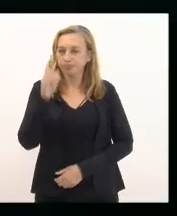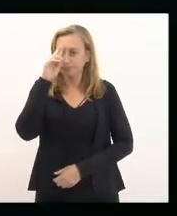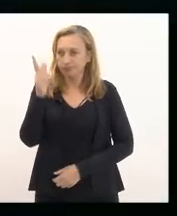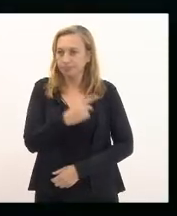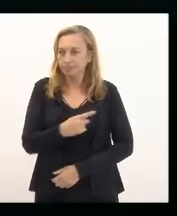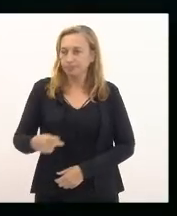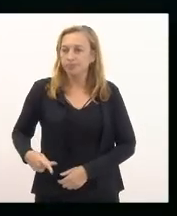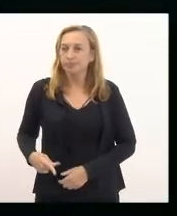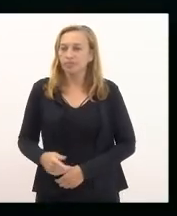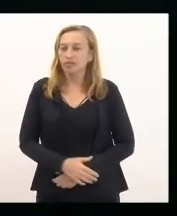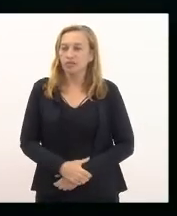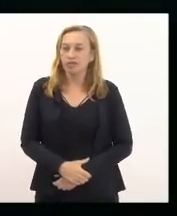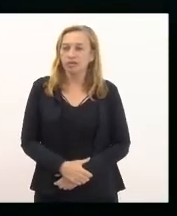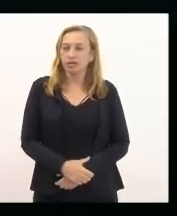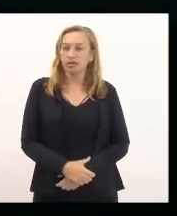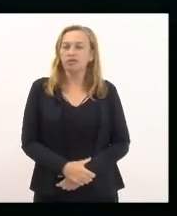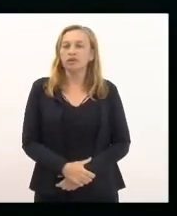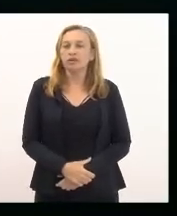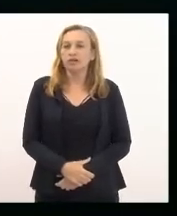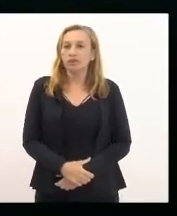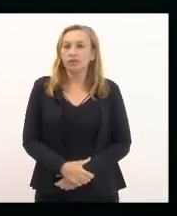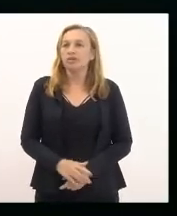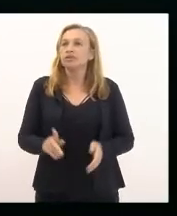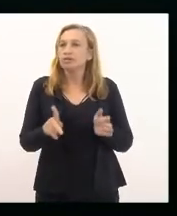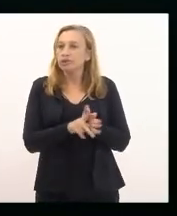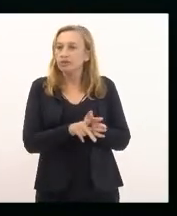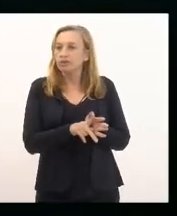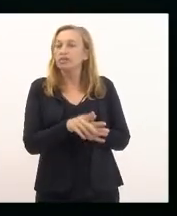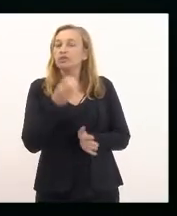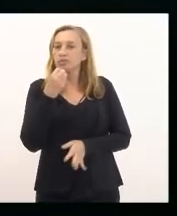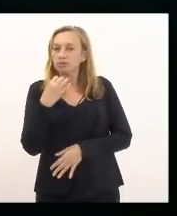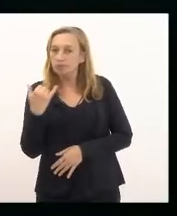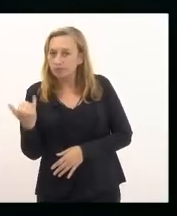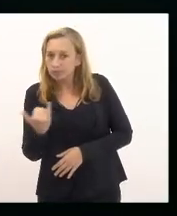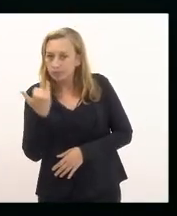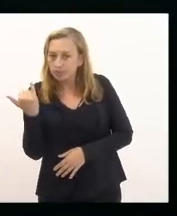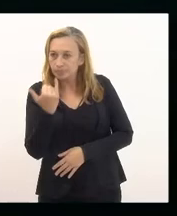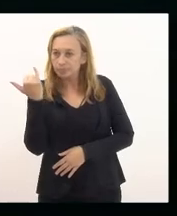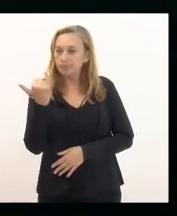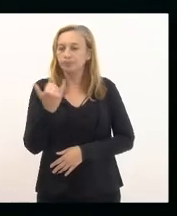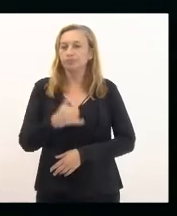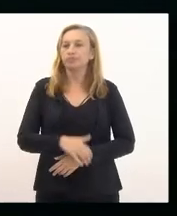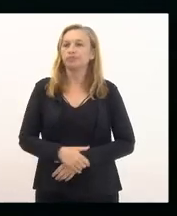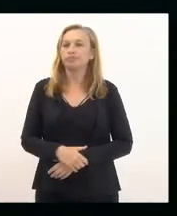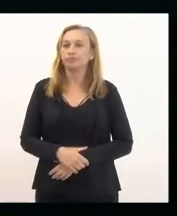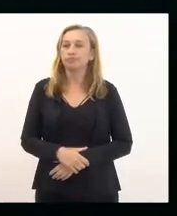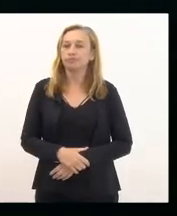Presidente, o projeto é realmente muito importante, muito relevante.